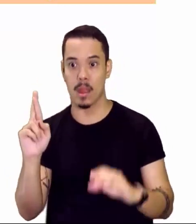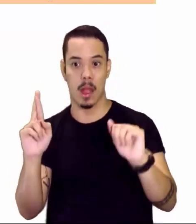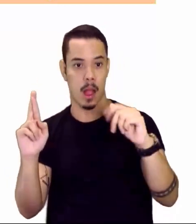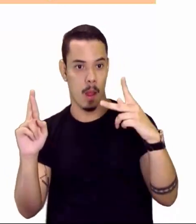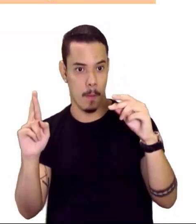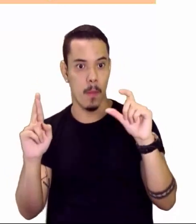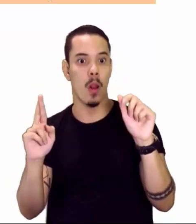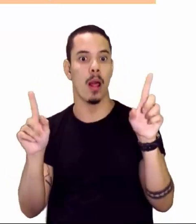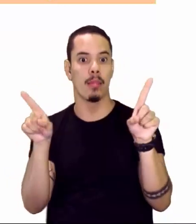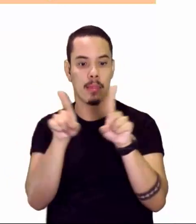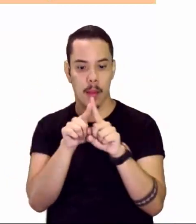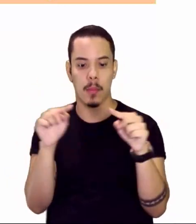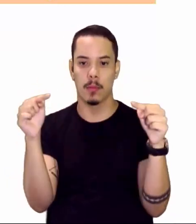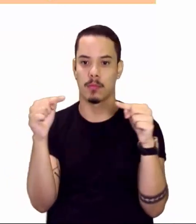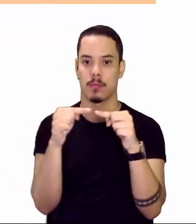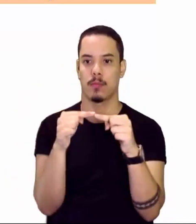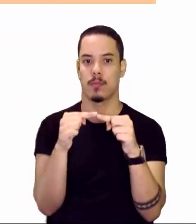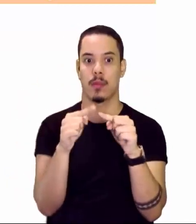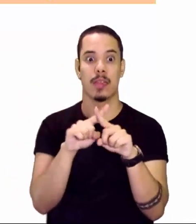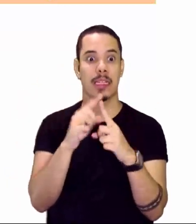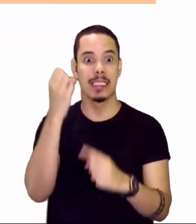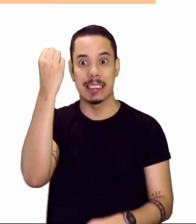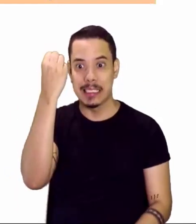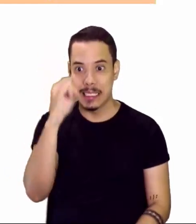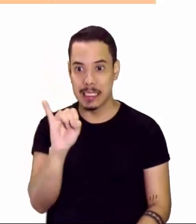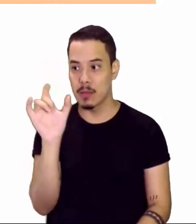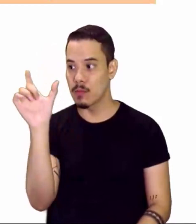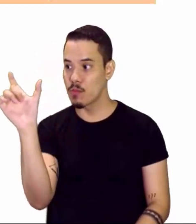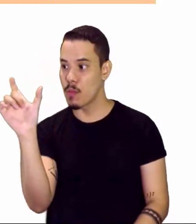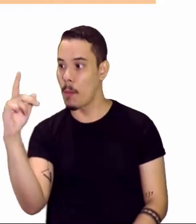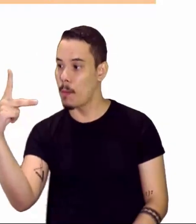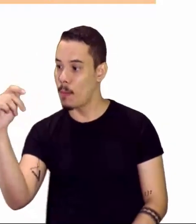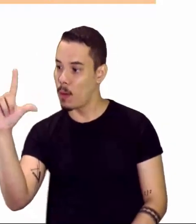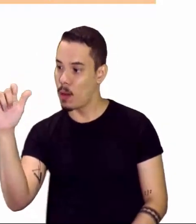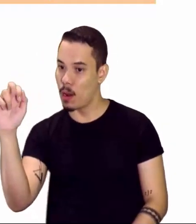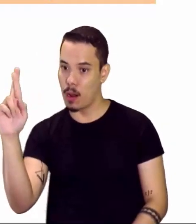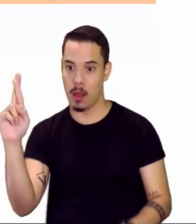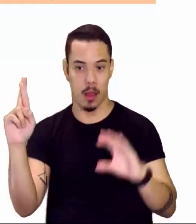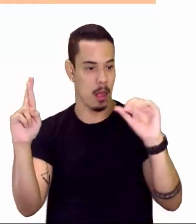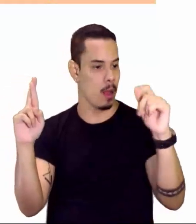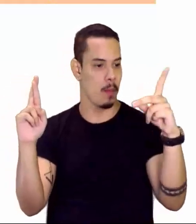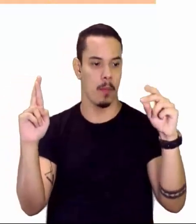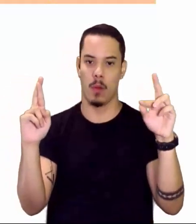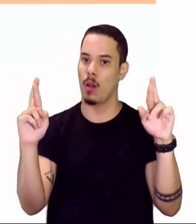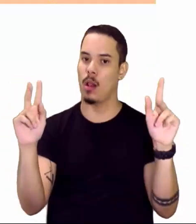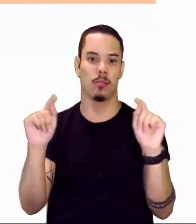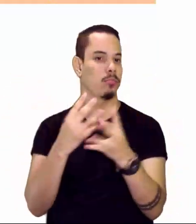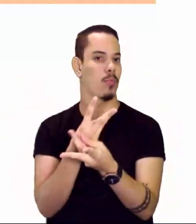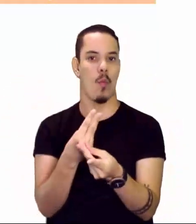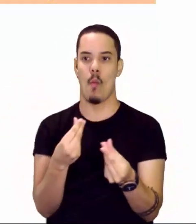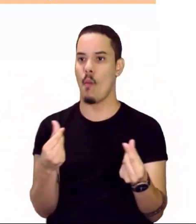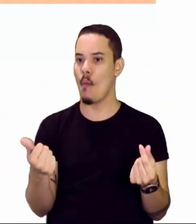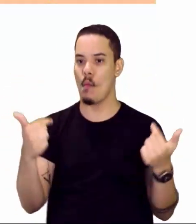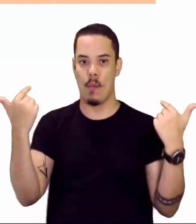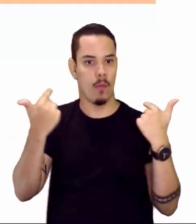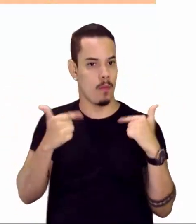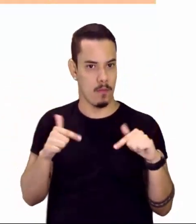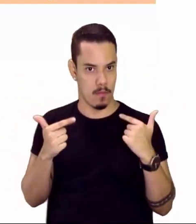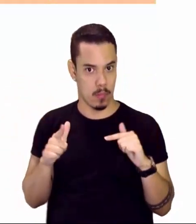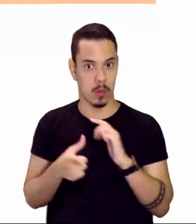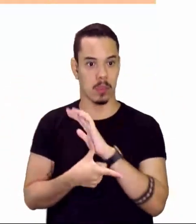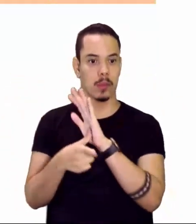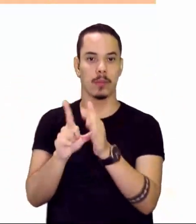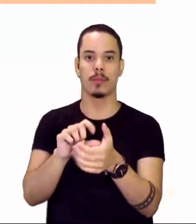consequentemente, apolar também não se dissolve em polar. Foi o que nós abordamos aqui com